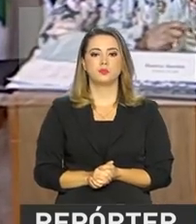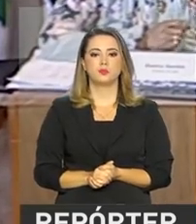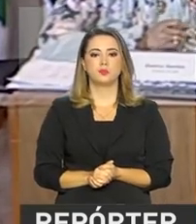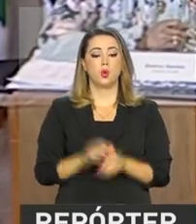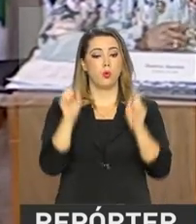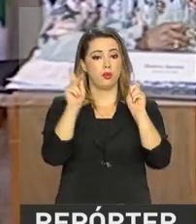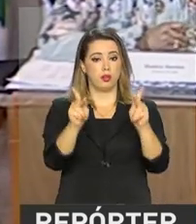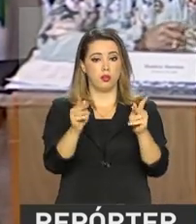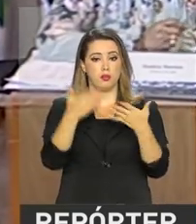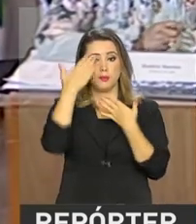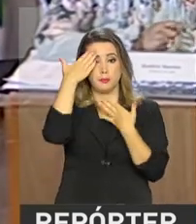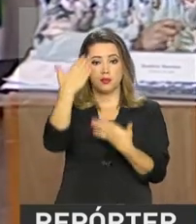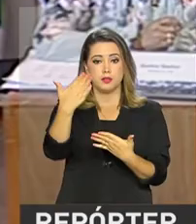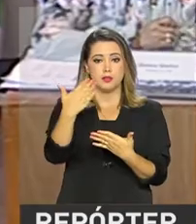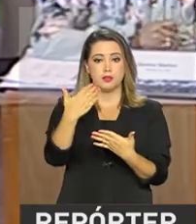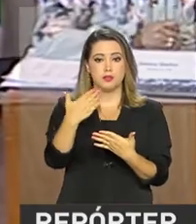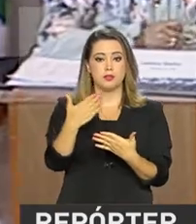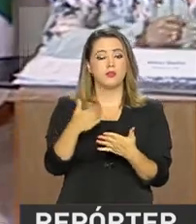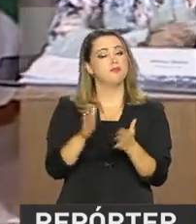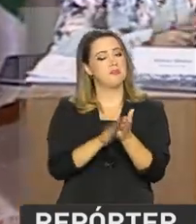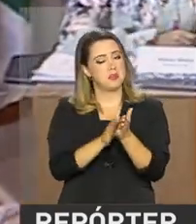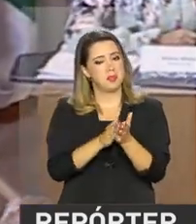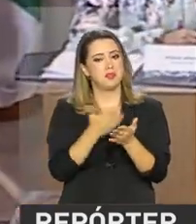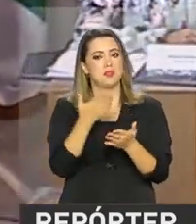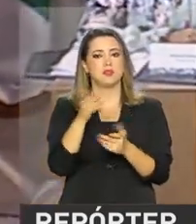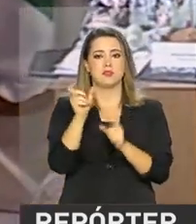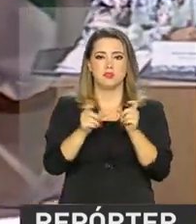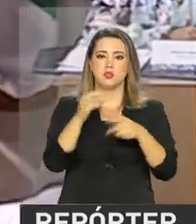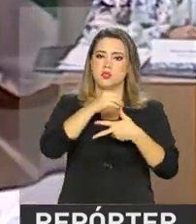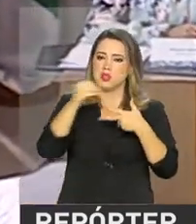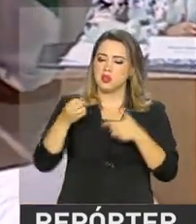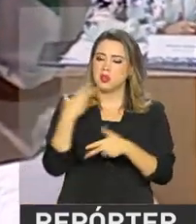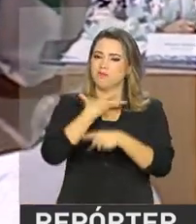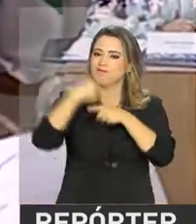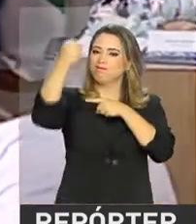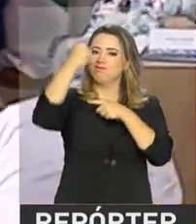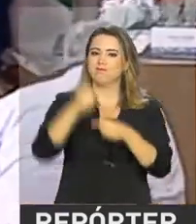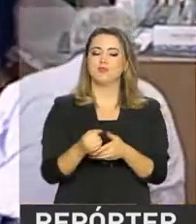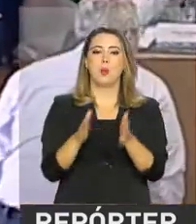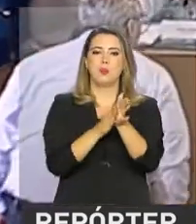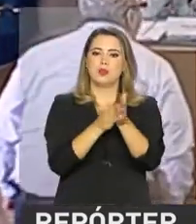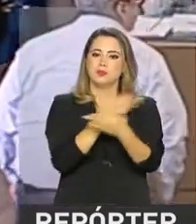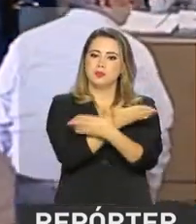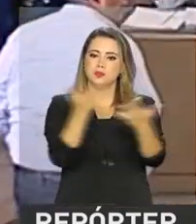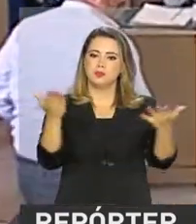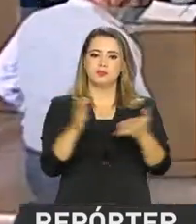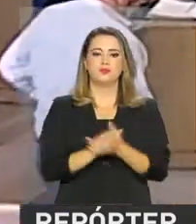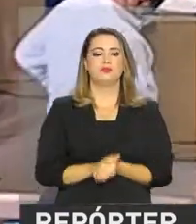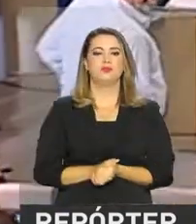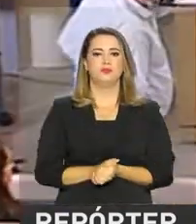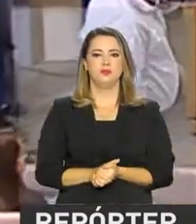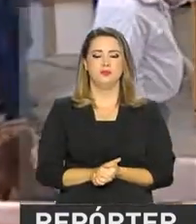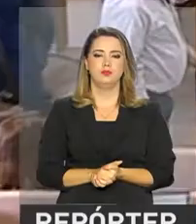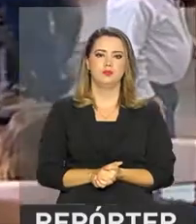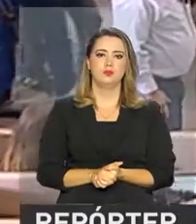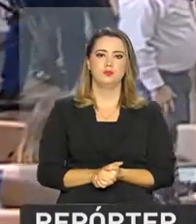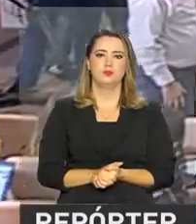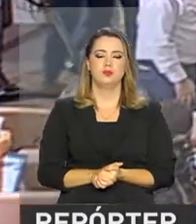Ok, obrigado. Parabéns. Enem com sucesso. Parabéns a vocês aí.